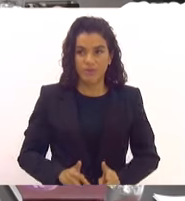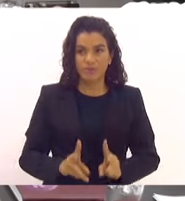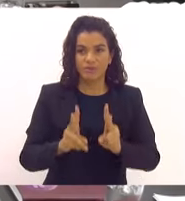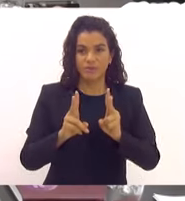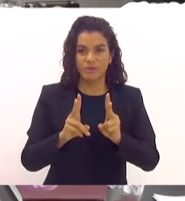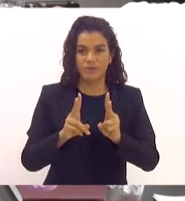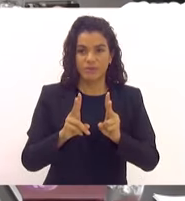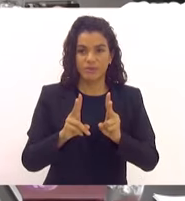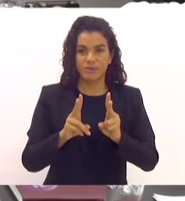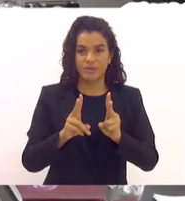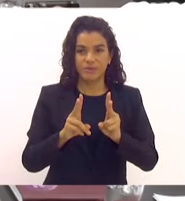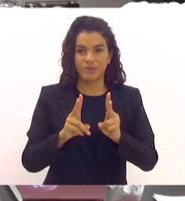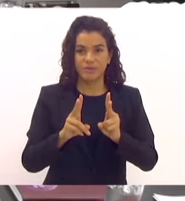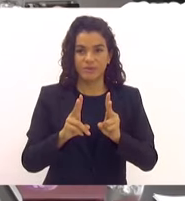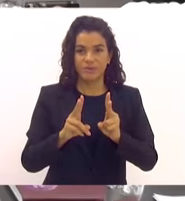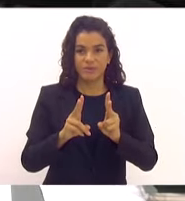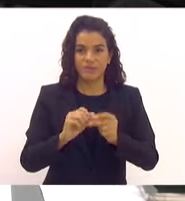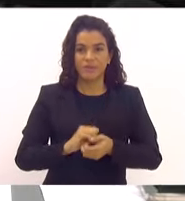continua.